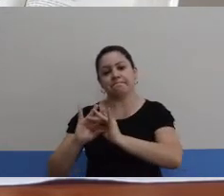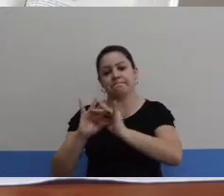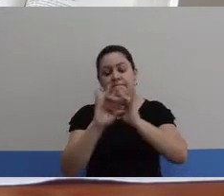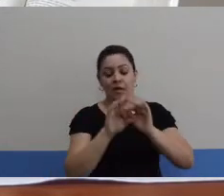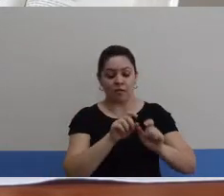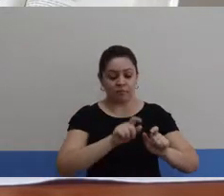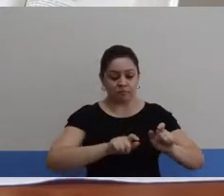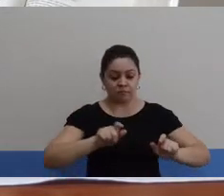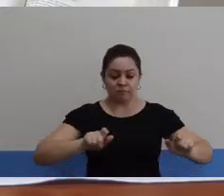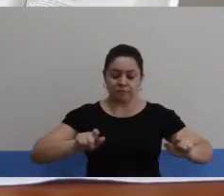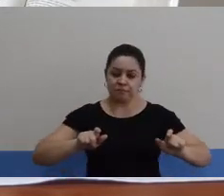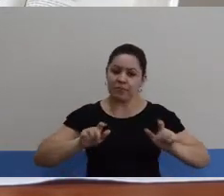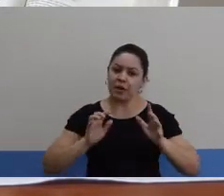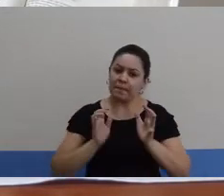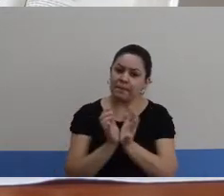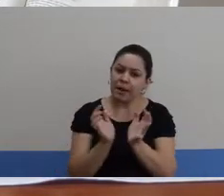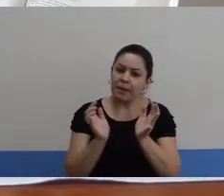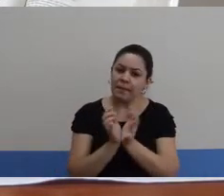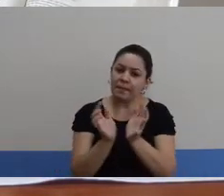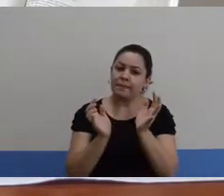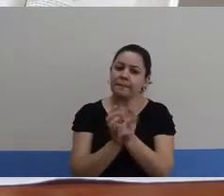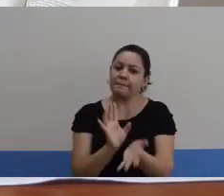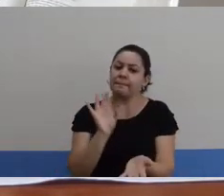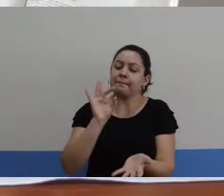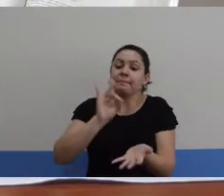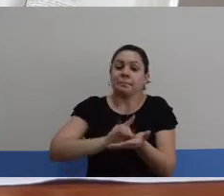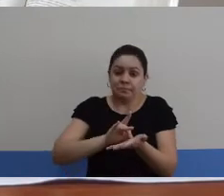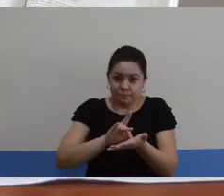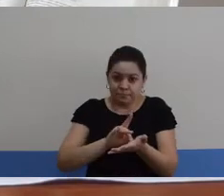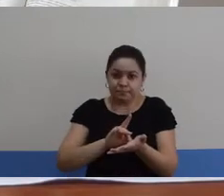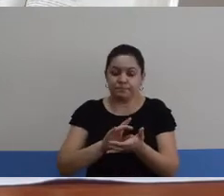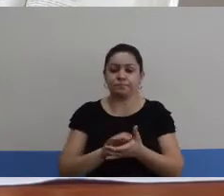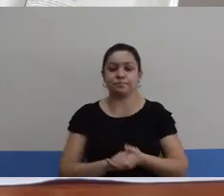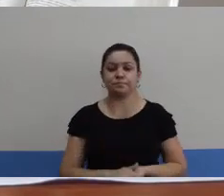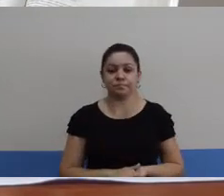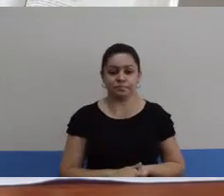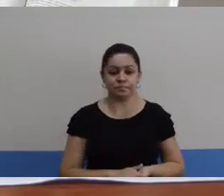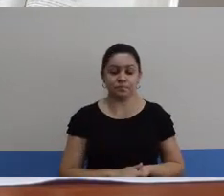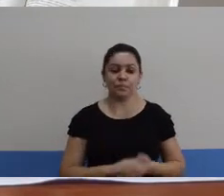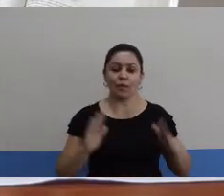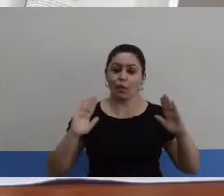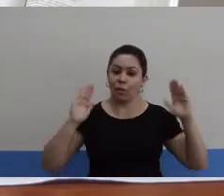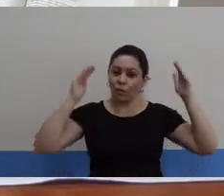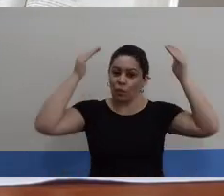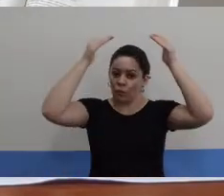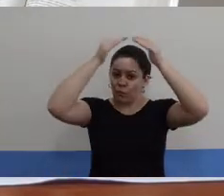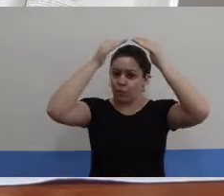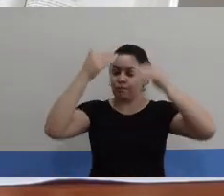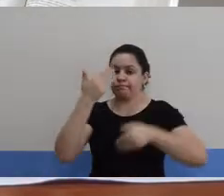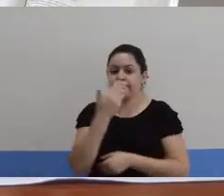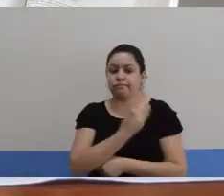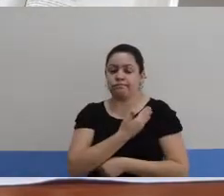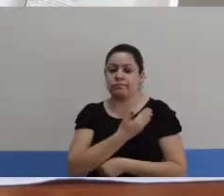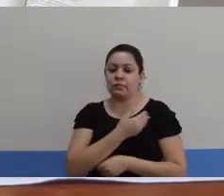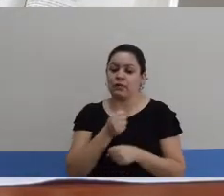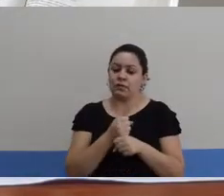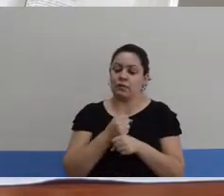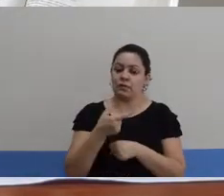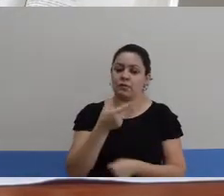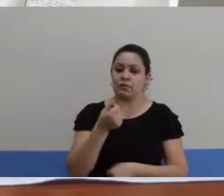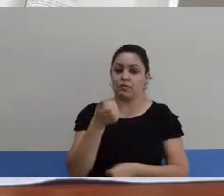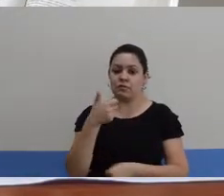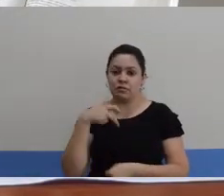membros ativos. O Papa Francisco, no ano de 2015, na celebração dos